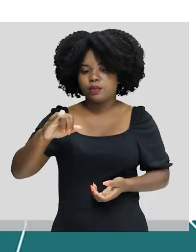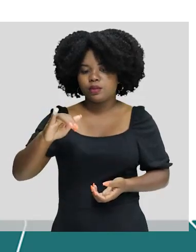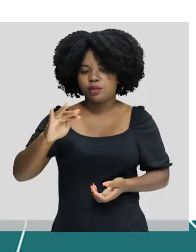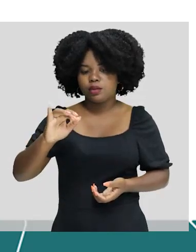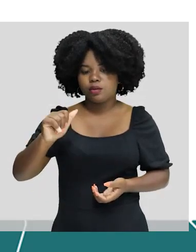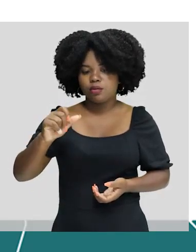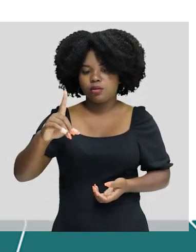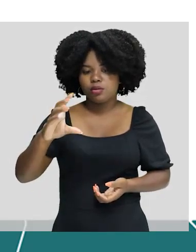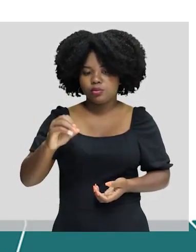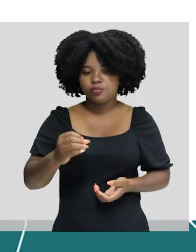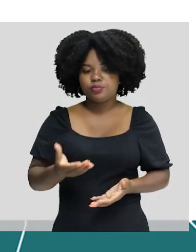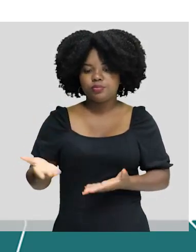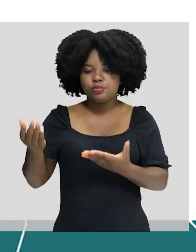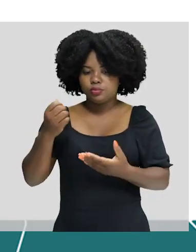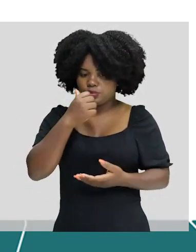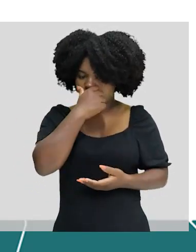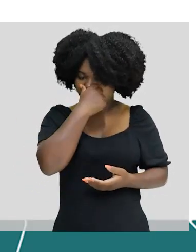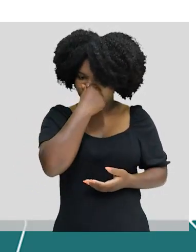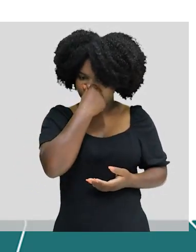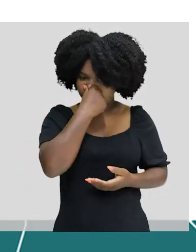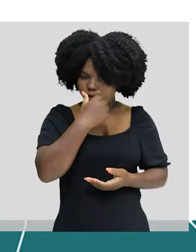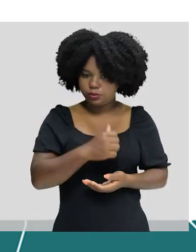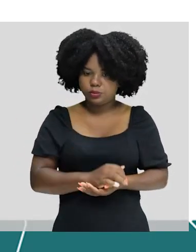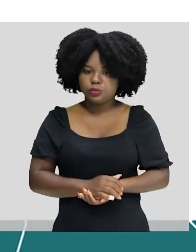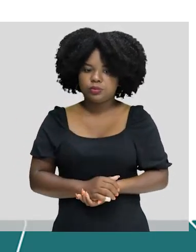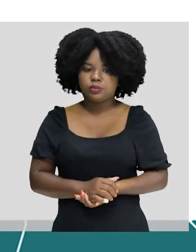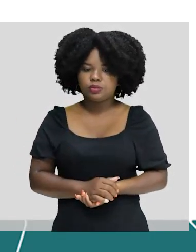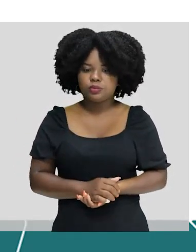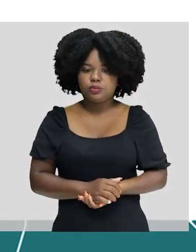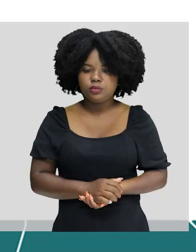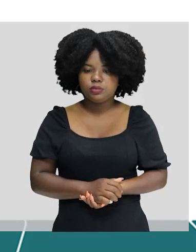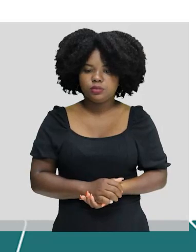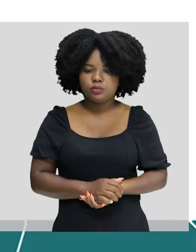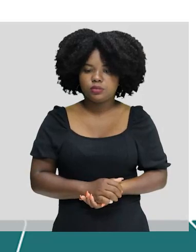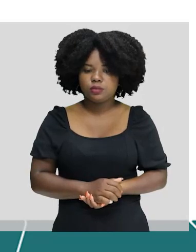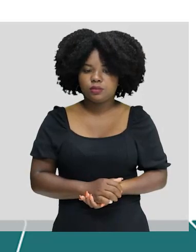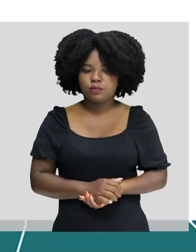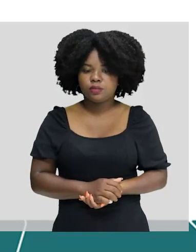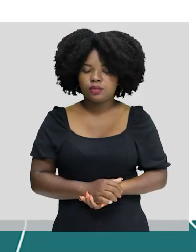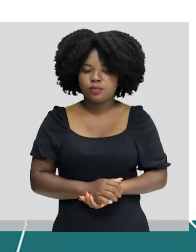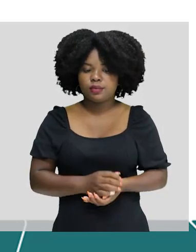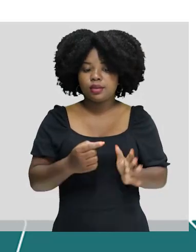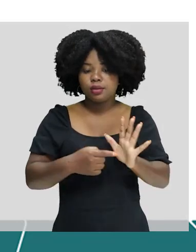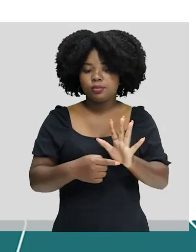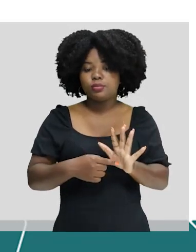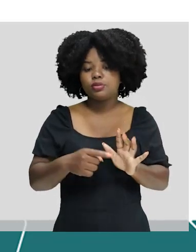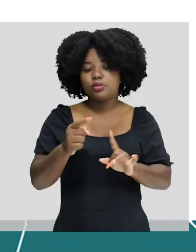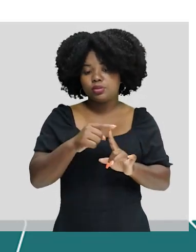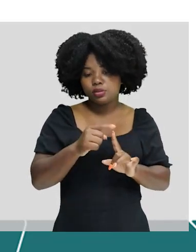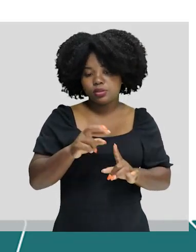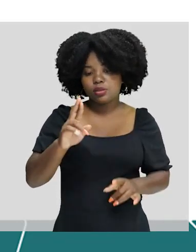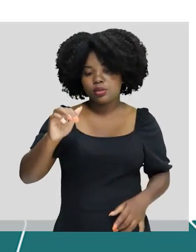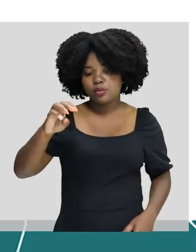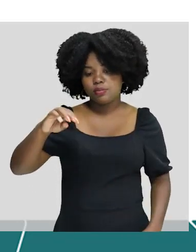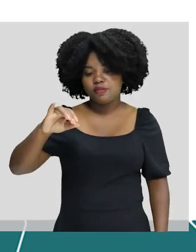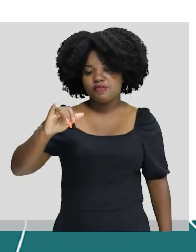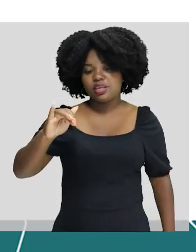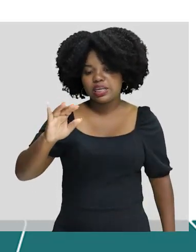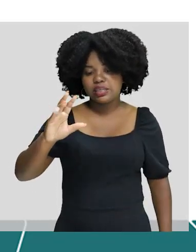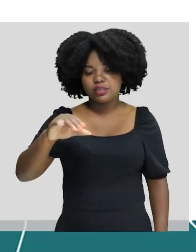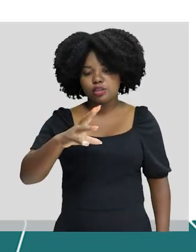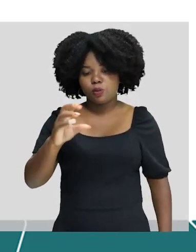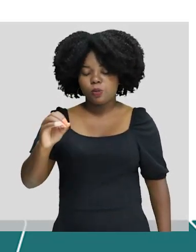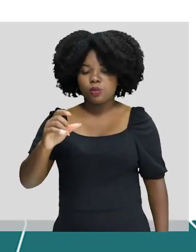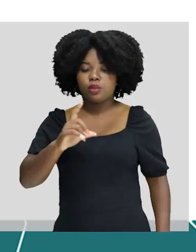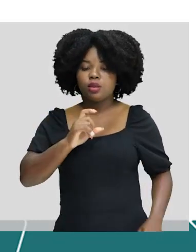ramificados, certo? Então, polímeros lineares que vão apresentar algum tipo de ramificação. Aí